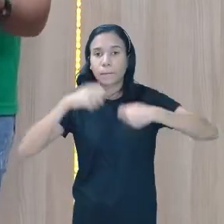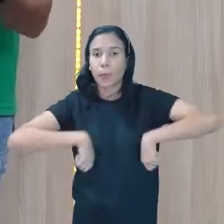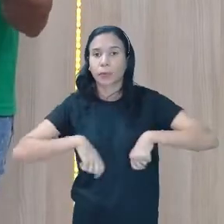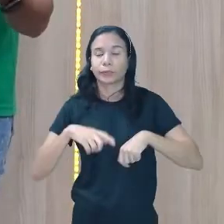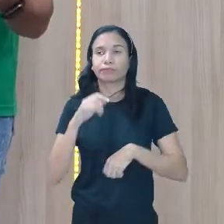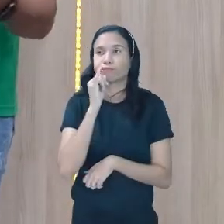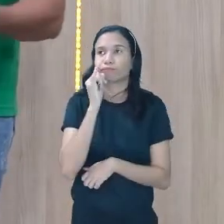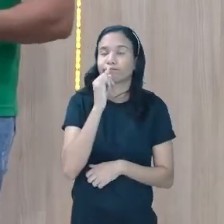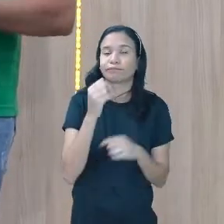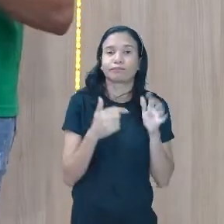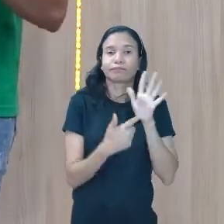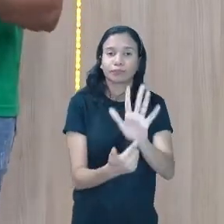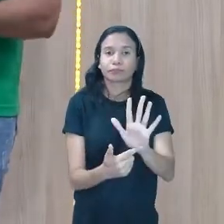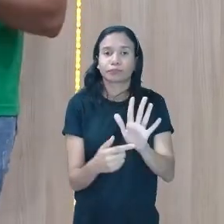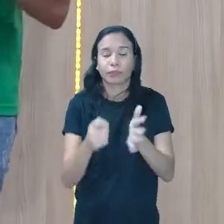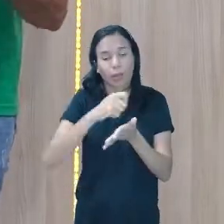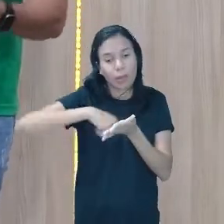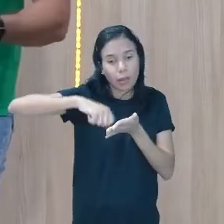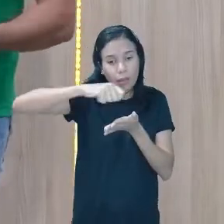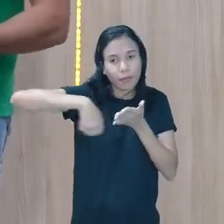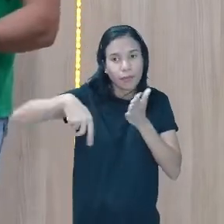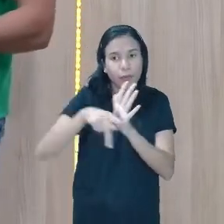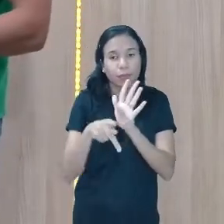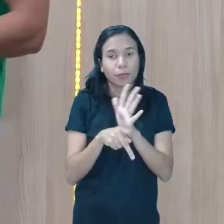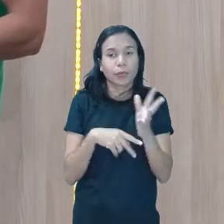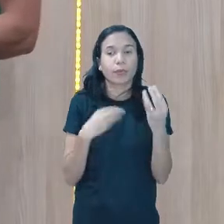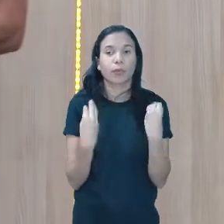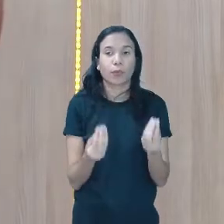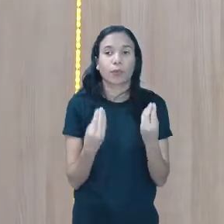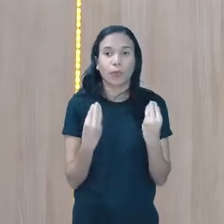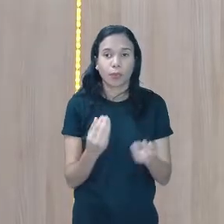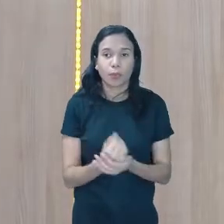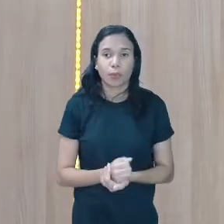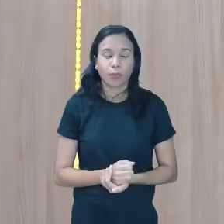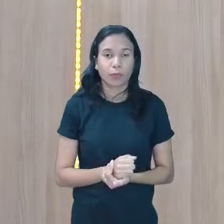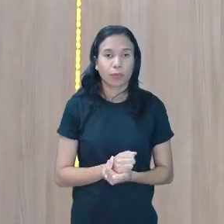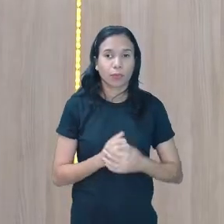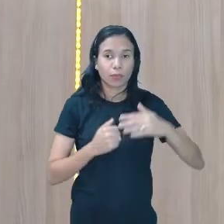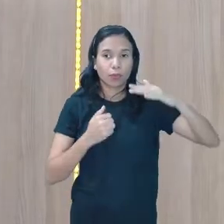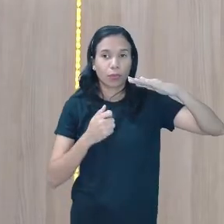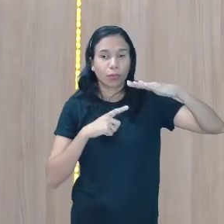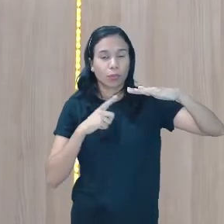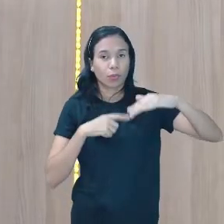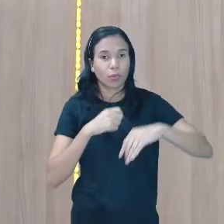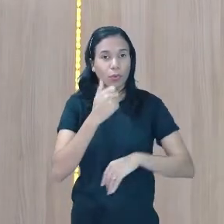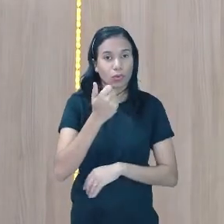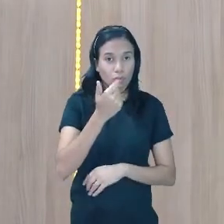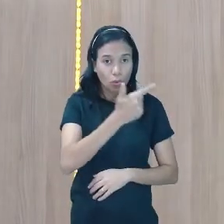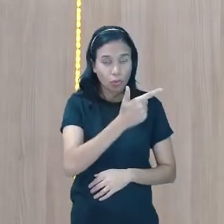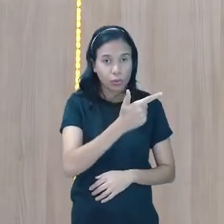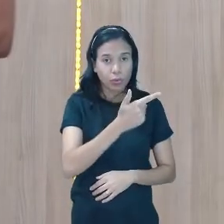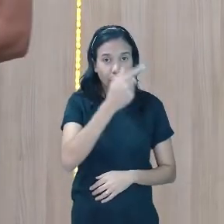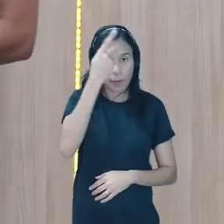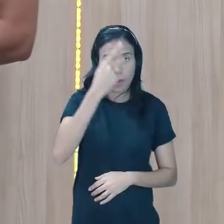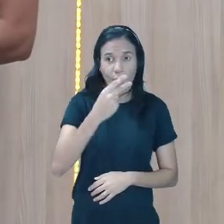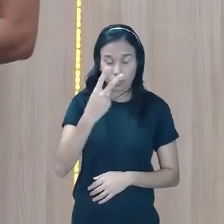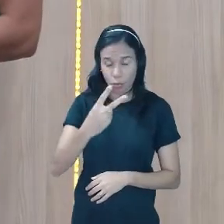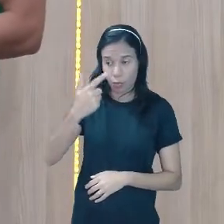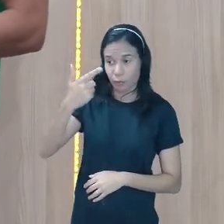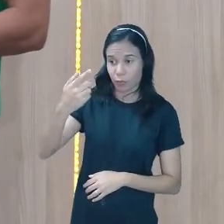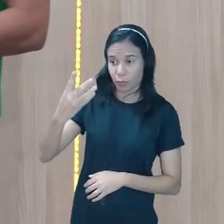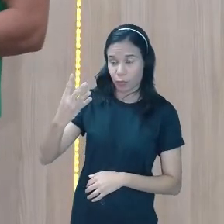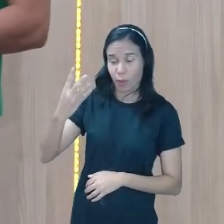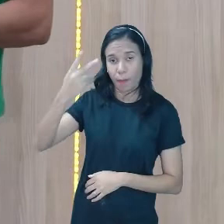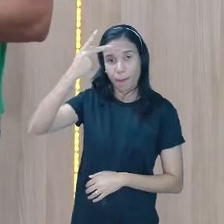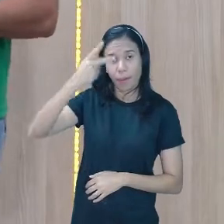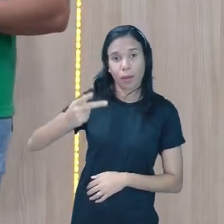poderia mostrar, né, escrever essa proporção da seguinte forma. 12 está para 2 e 24